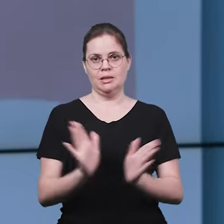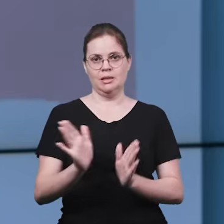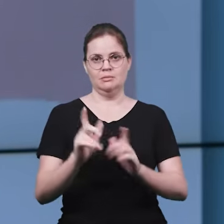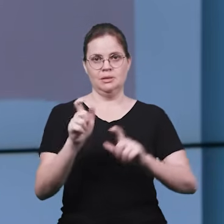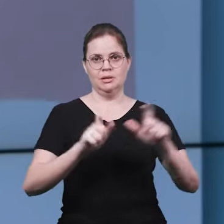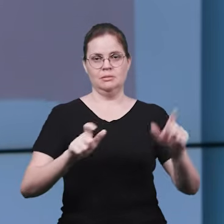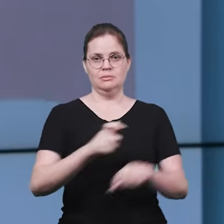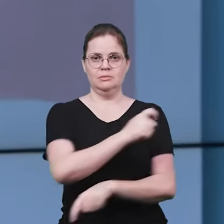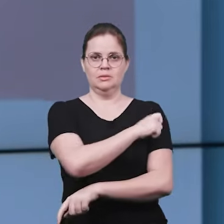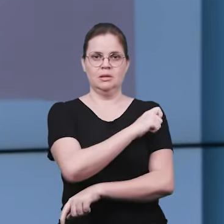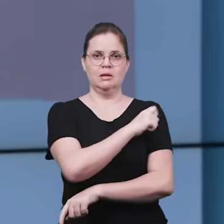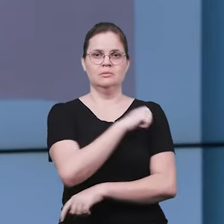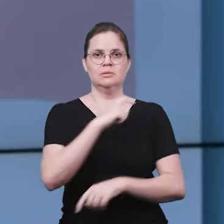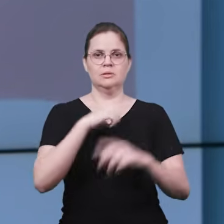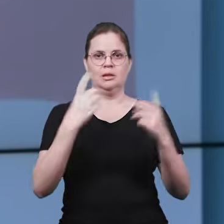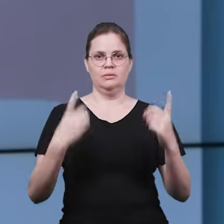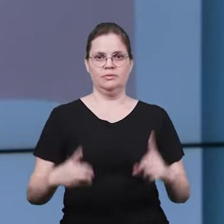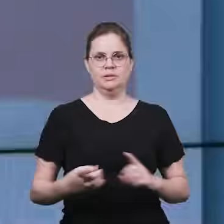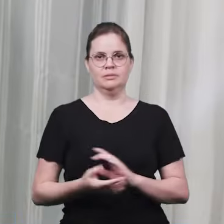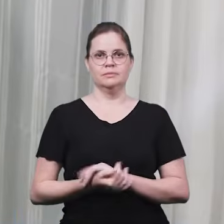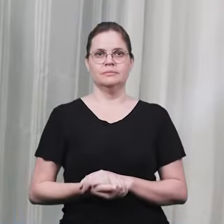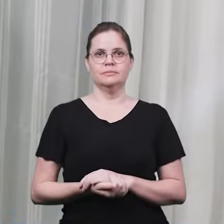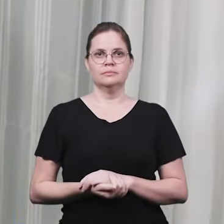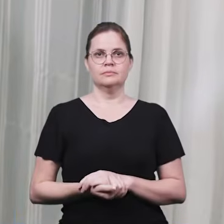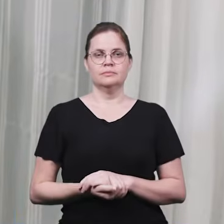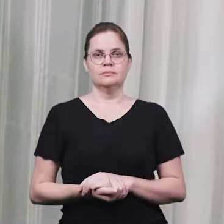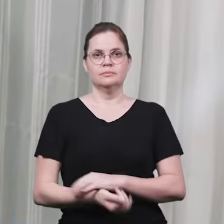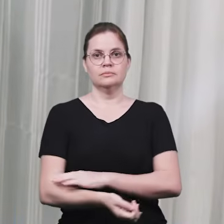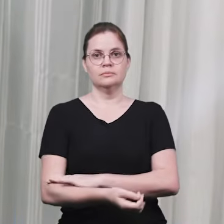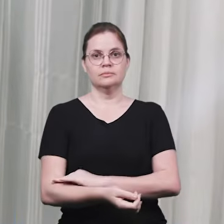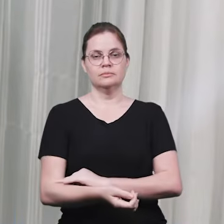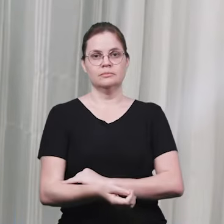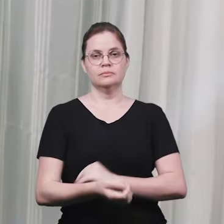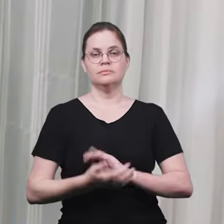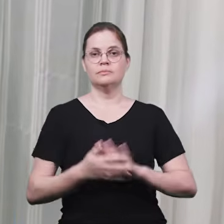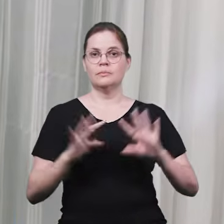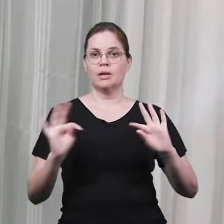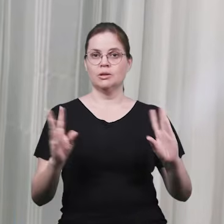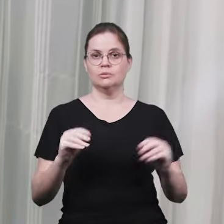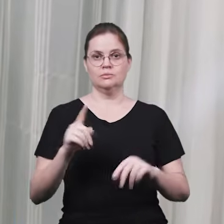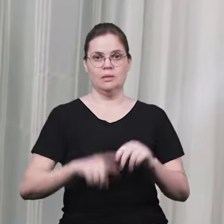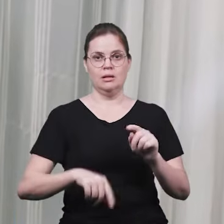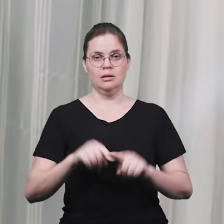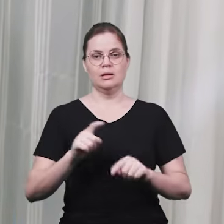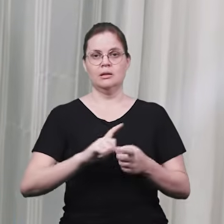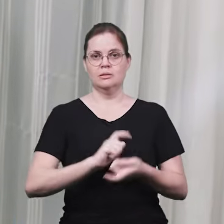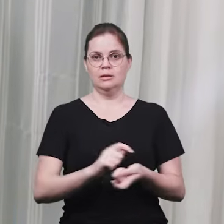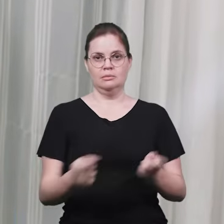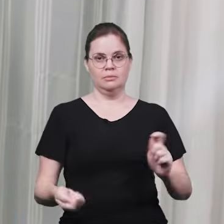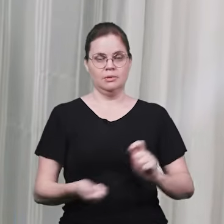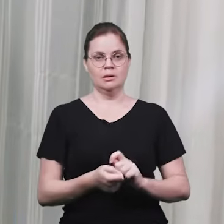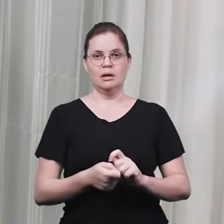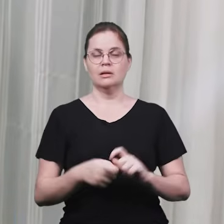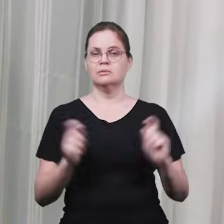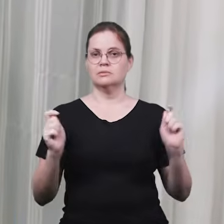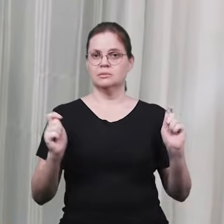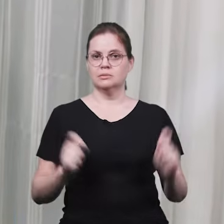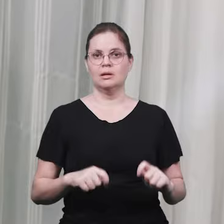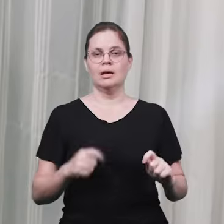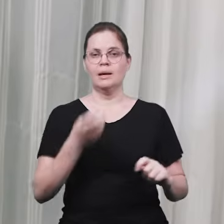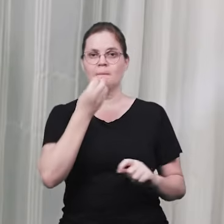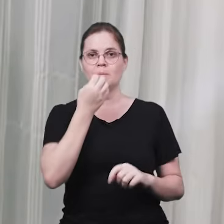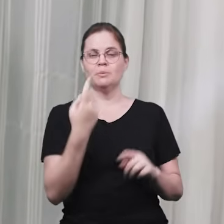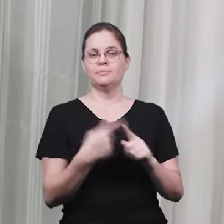acessibilidade dos alunos com deficiência. Então, todos os recursos adaptados, eles contribuem para que essa pessoa tenha